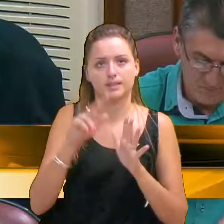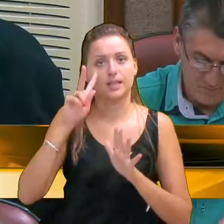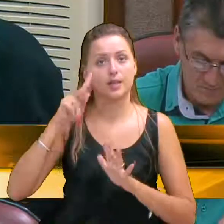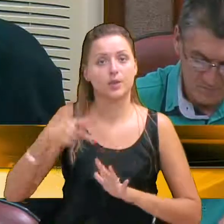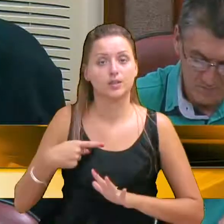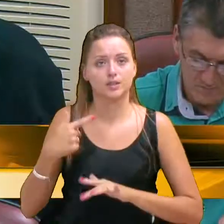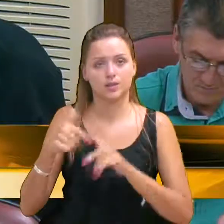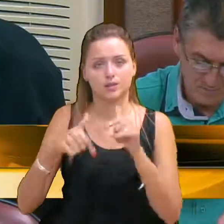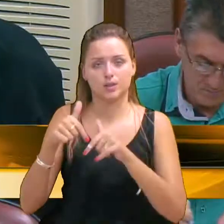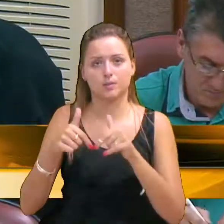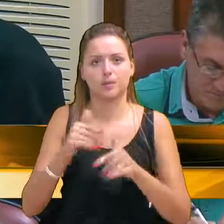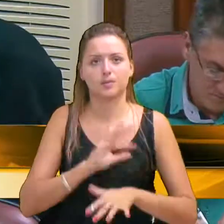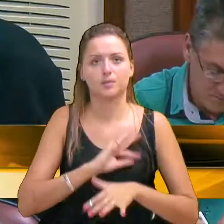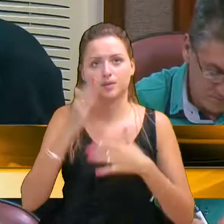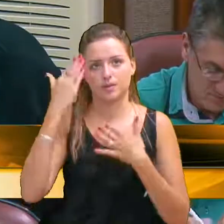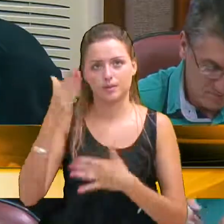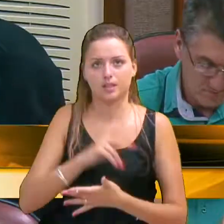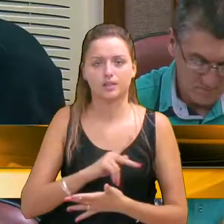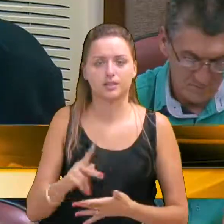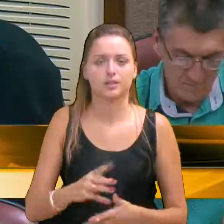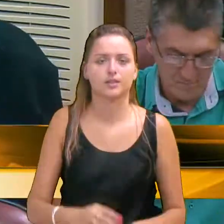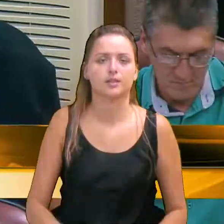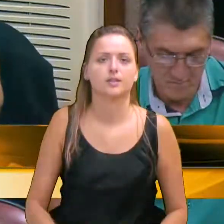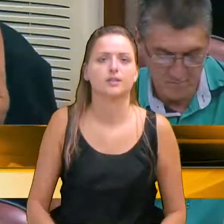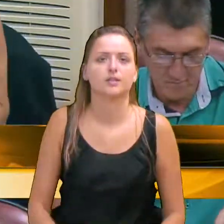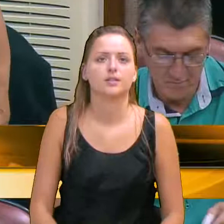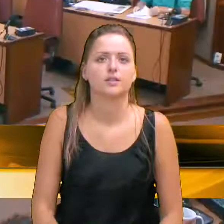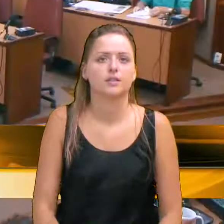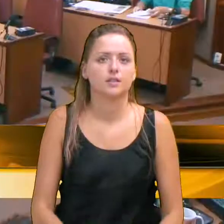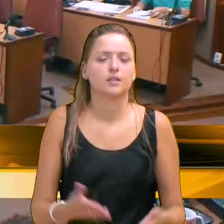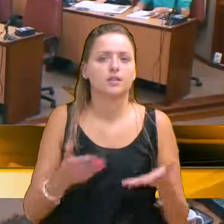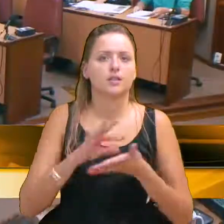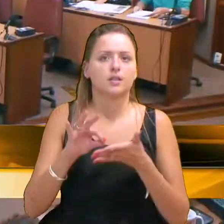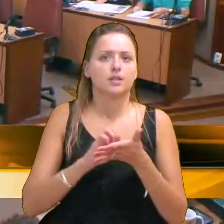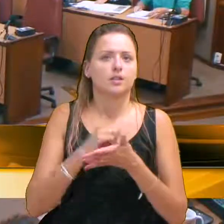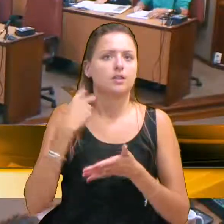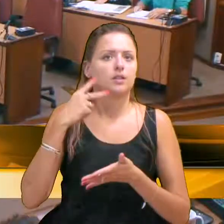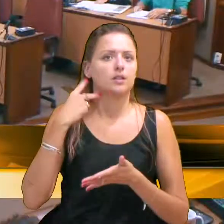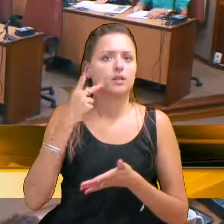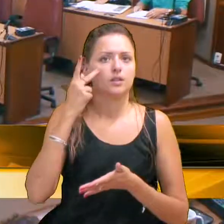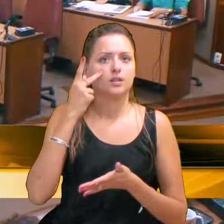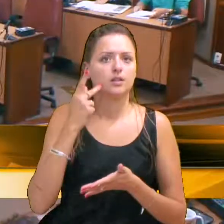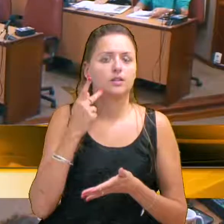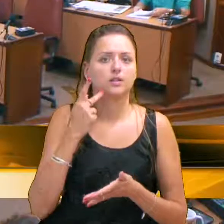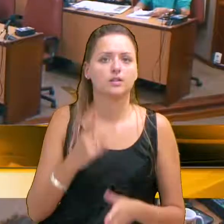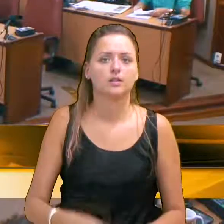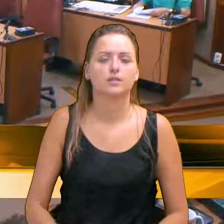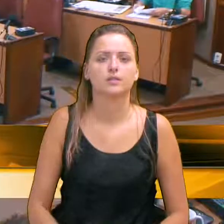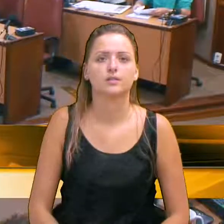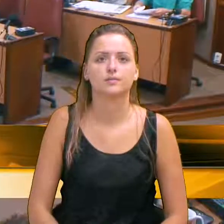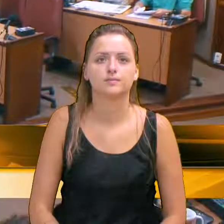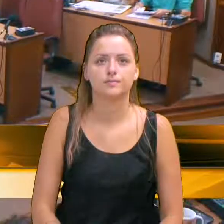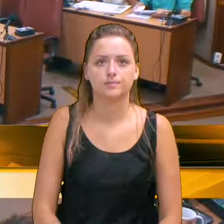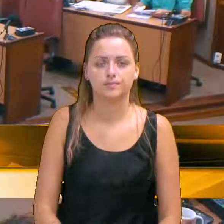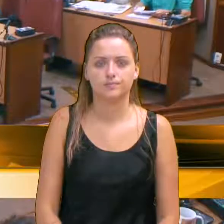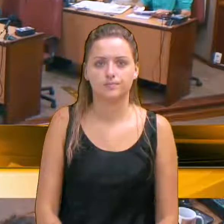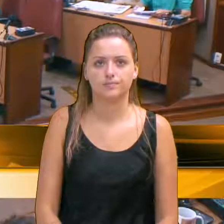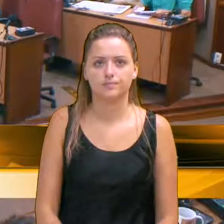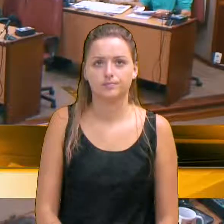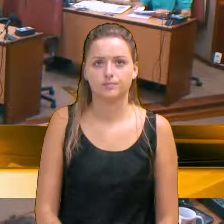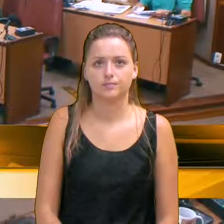feito. Então, era isso. Obrigada, presidente. Próximo vereador inscrito, o vereador Renato Nunes.